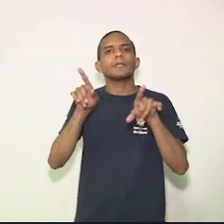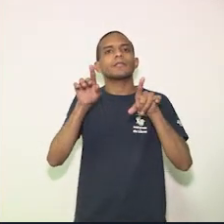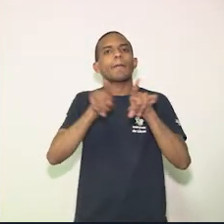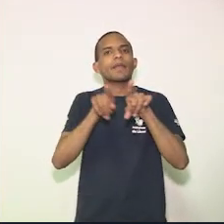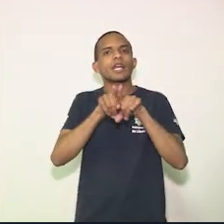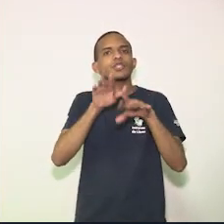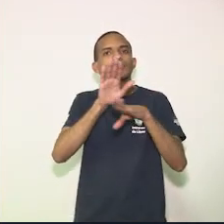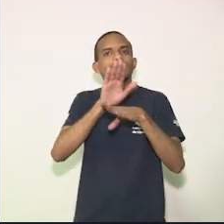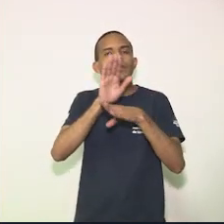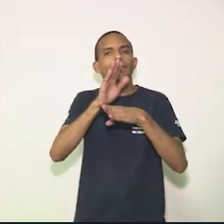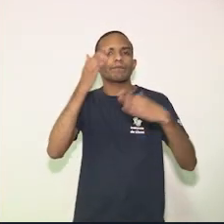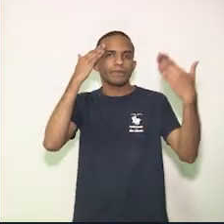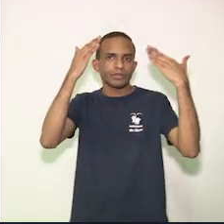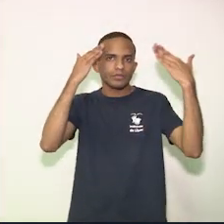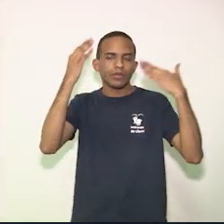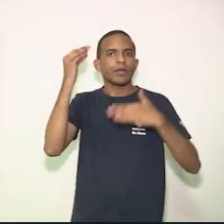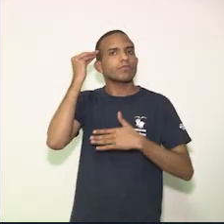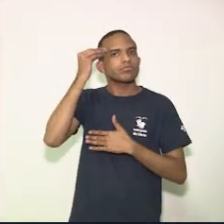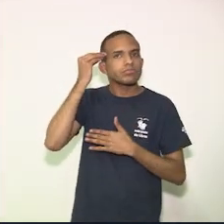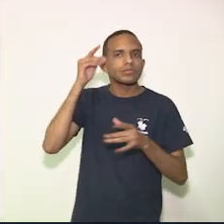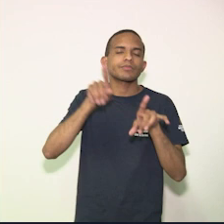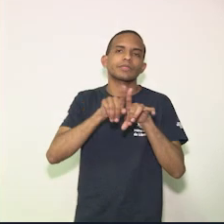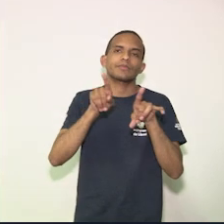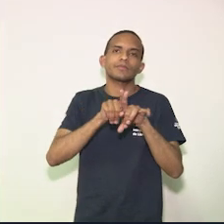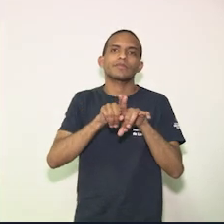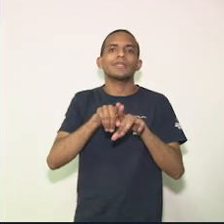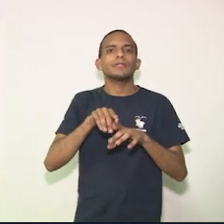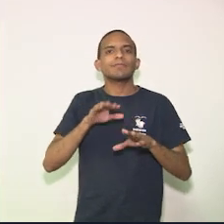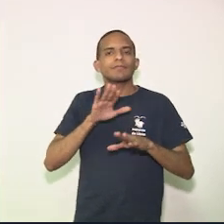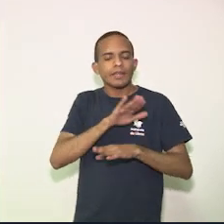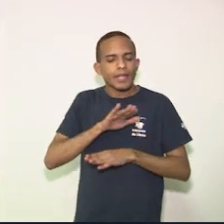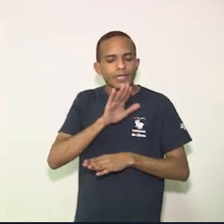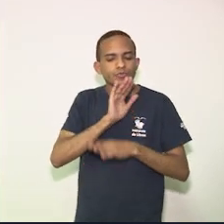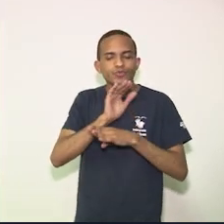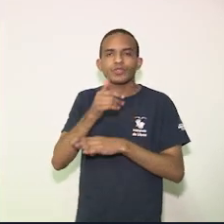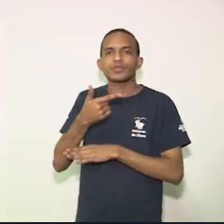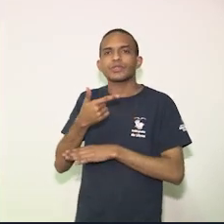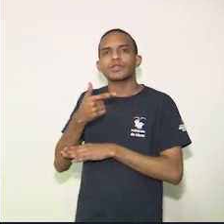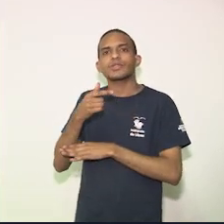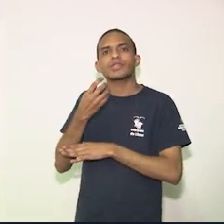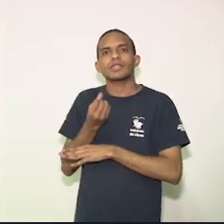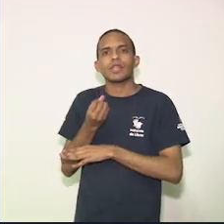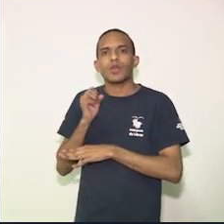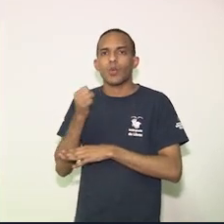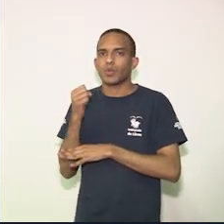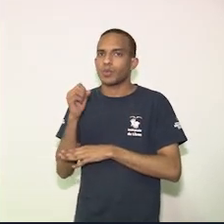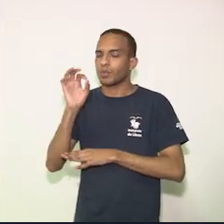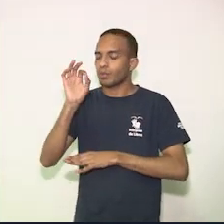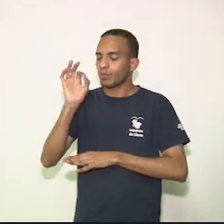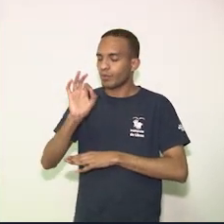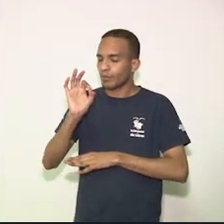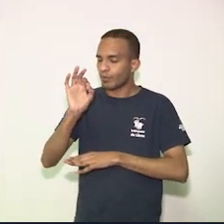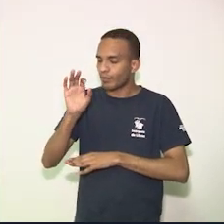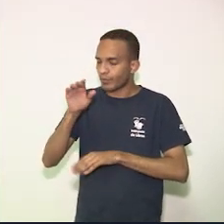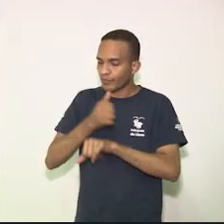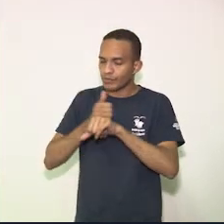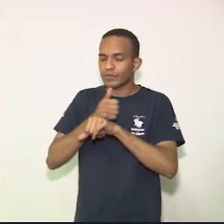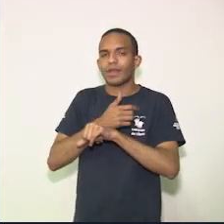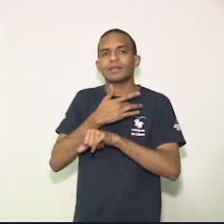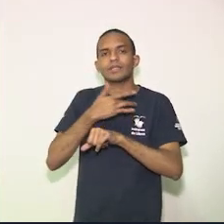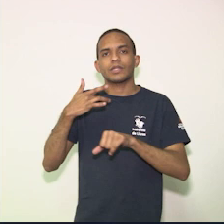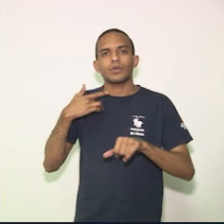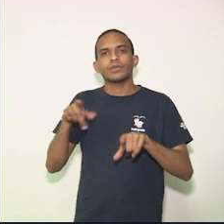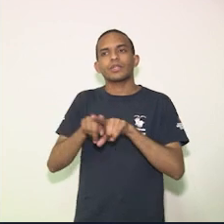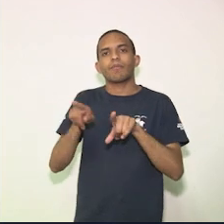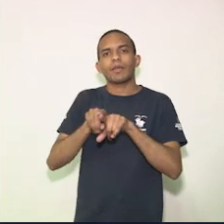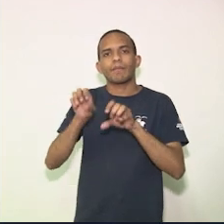psicoterápicas, tiveram a participação de 258 profissionais da saúde, entre